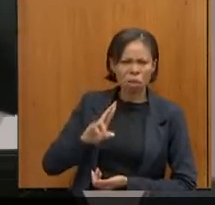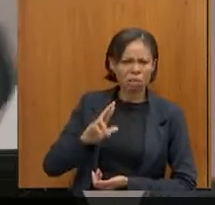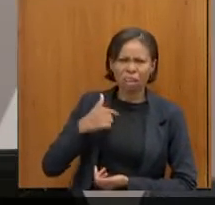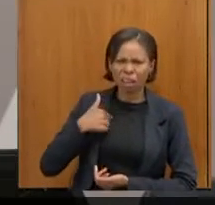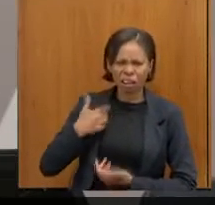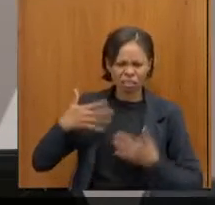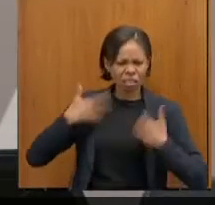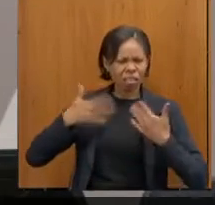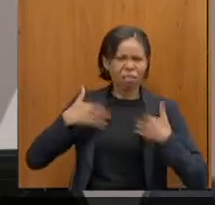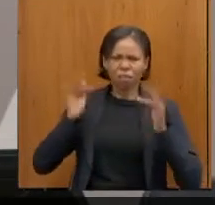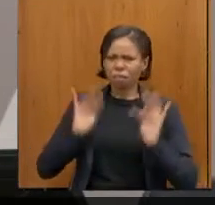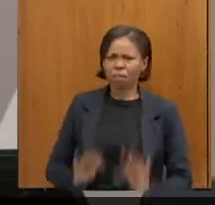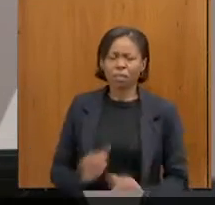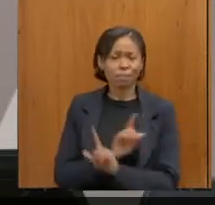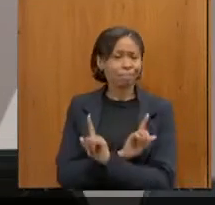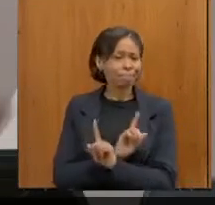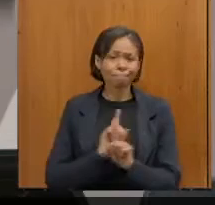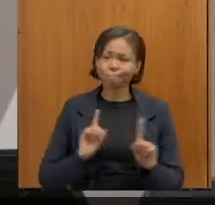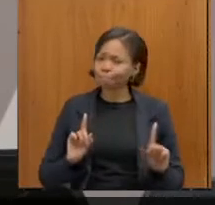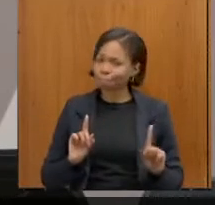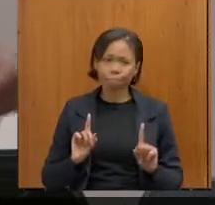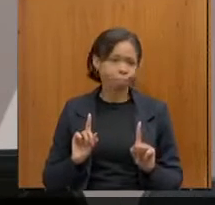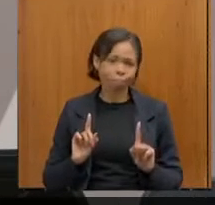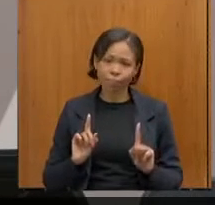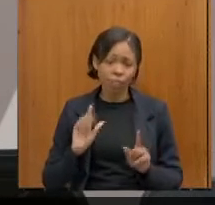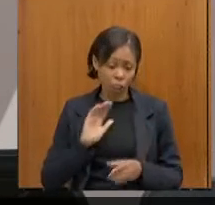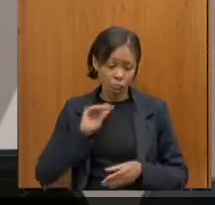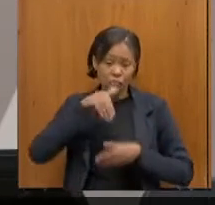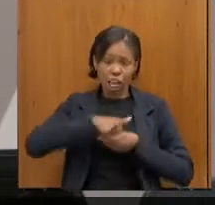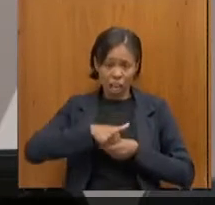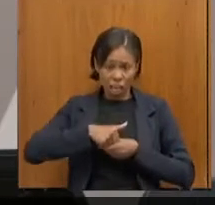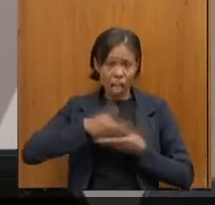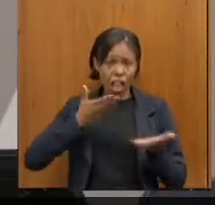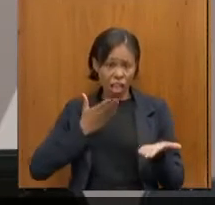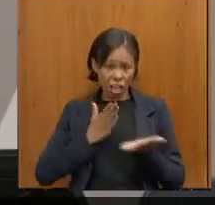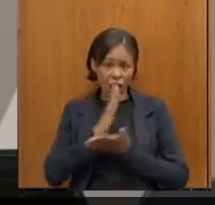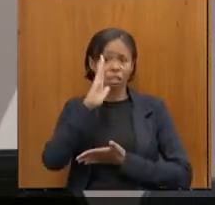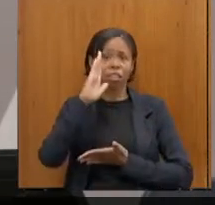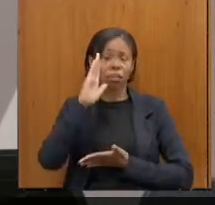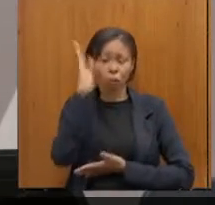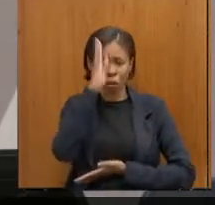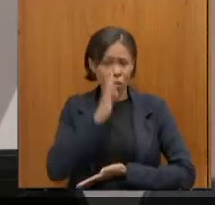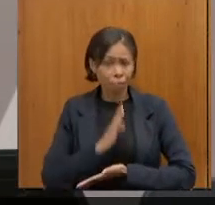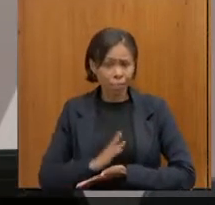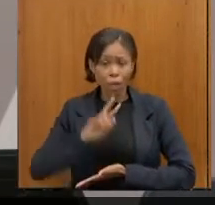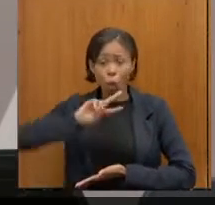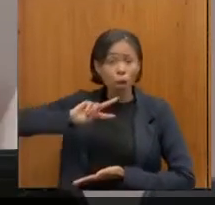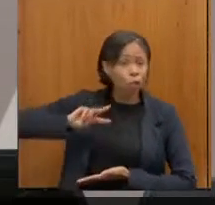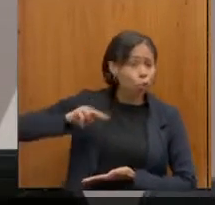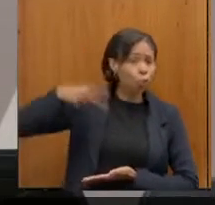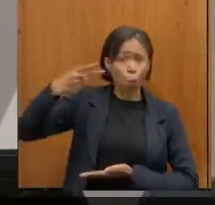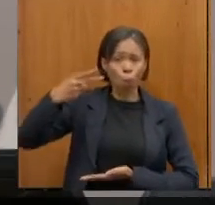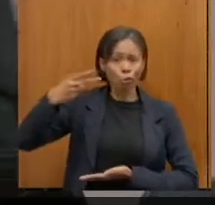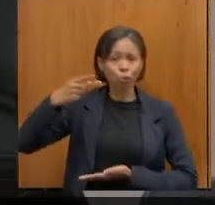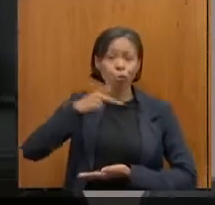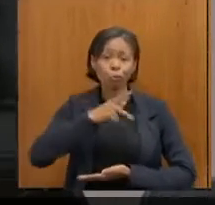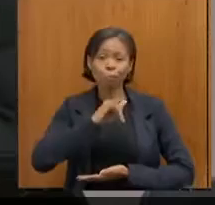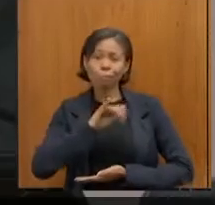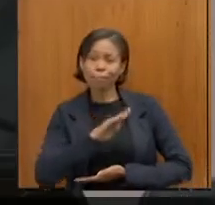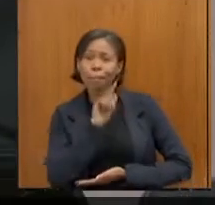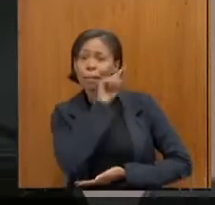não sou entusiasta de ser eleito o Brasil tem no dobro o dobro do PIB da China